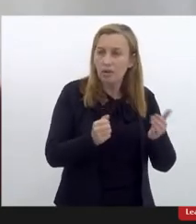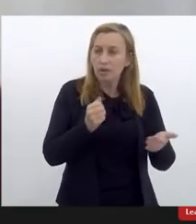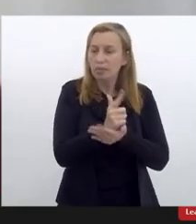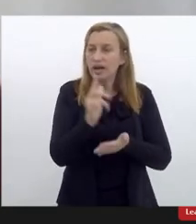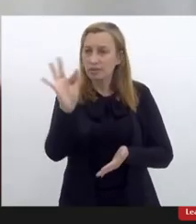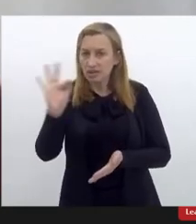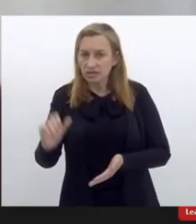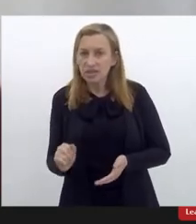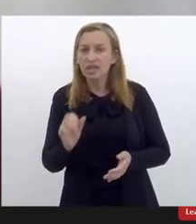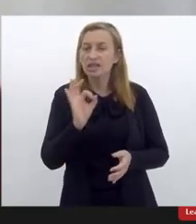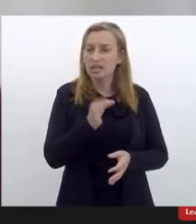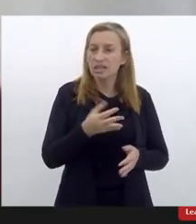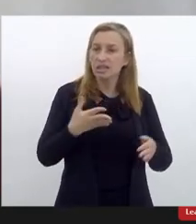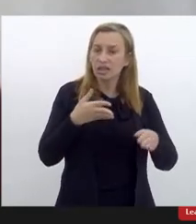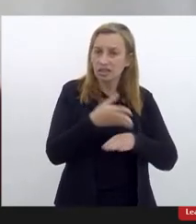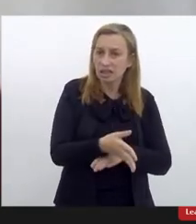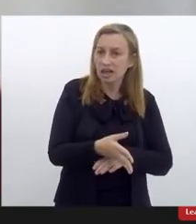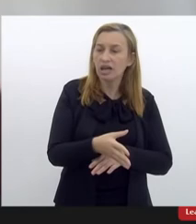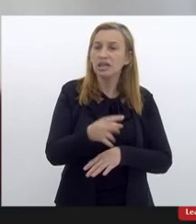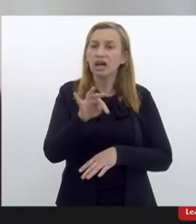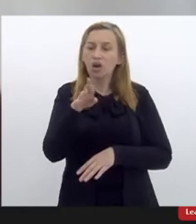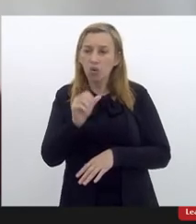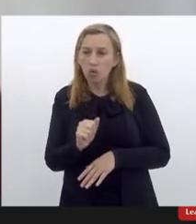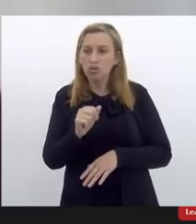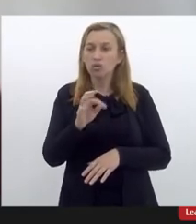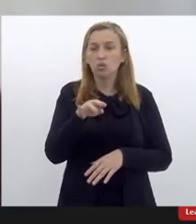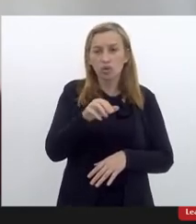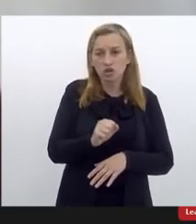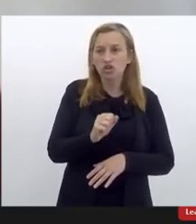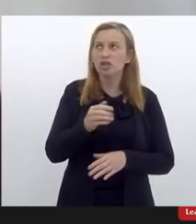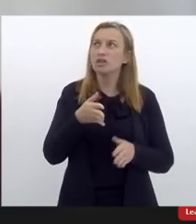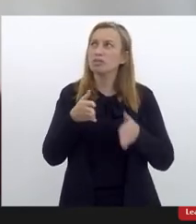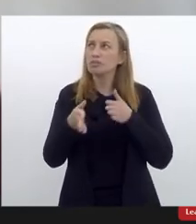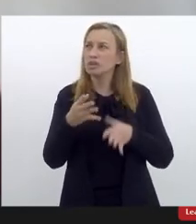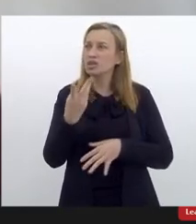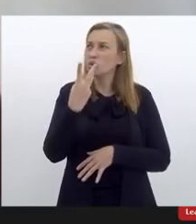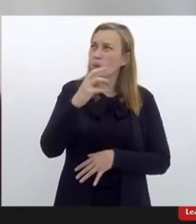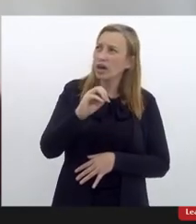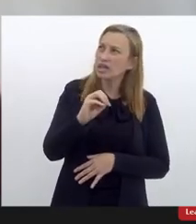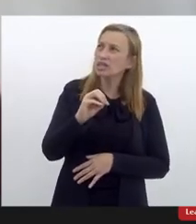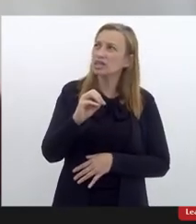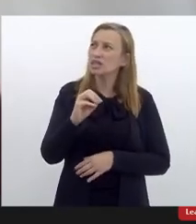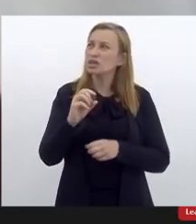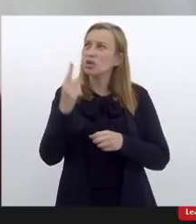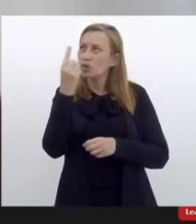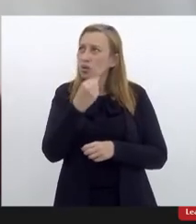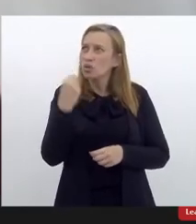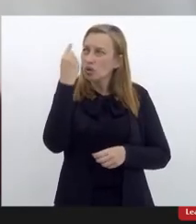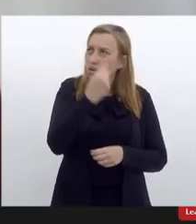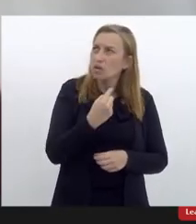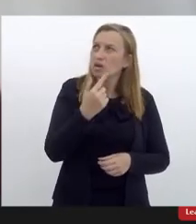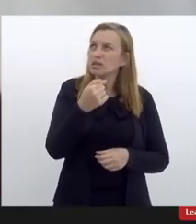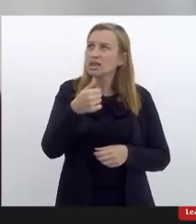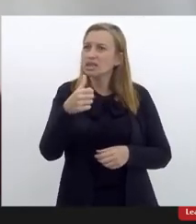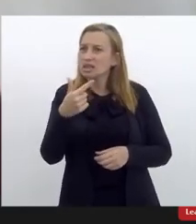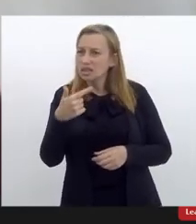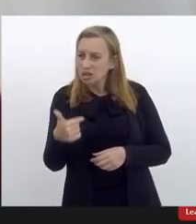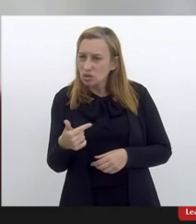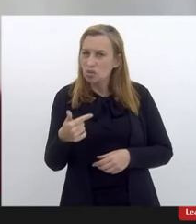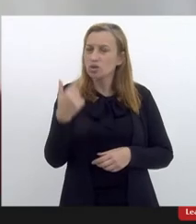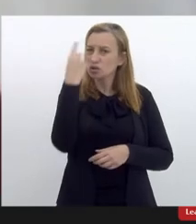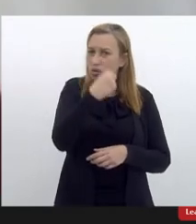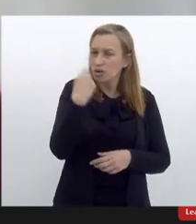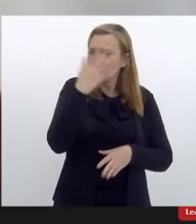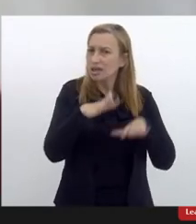É claro que até isso entrar na conta do cotista, isso tem um prazo aí de 48 horas, 72 horas, depende muito do mês, depende